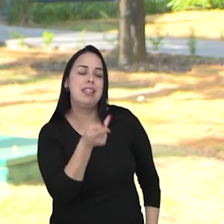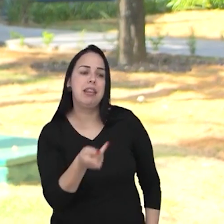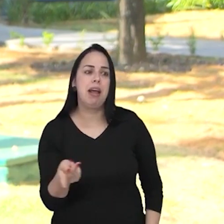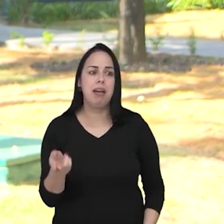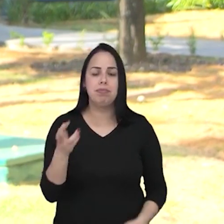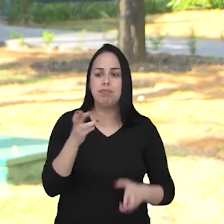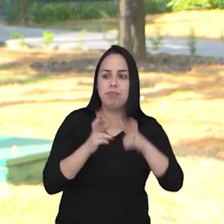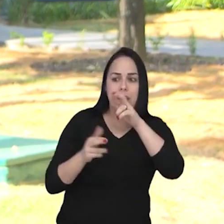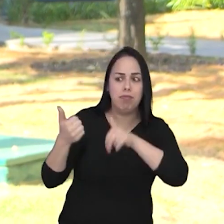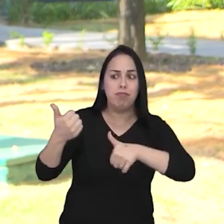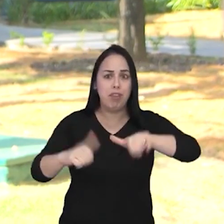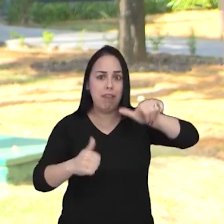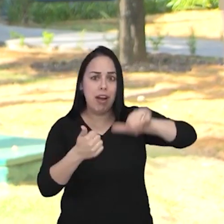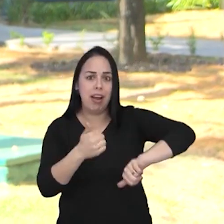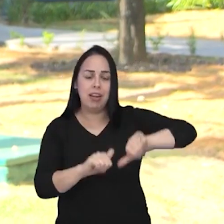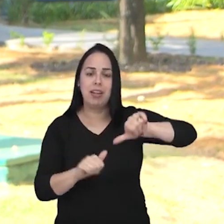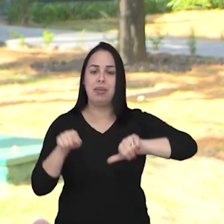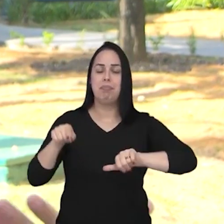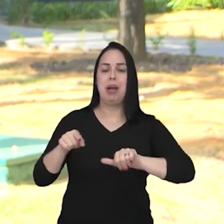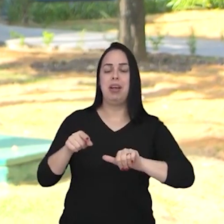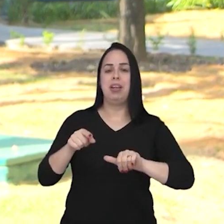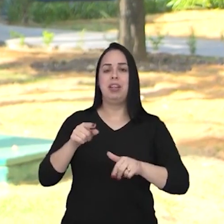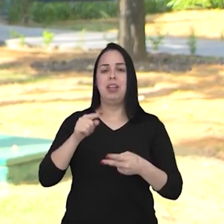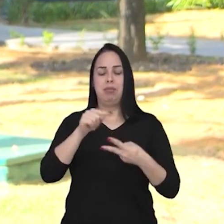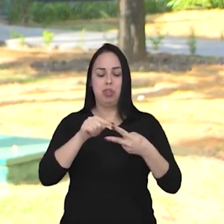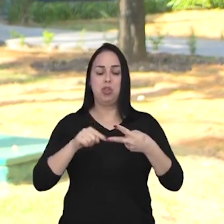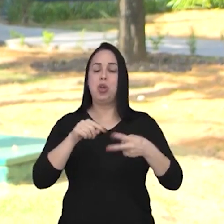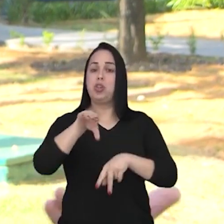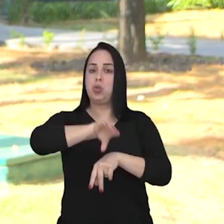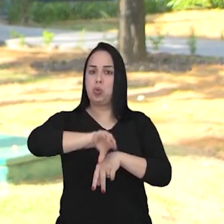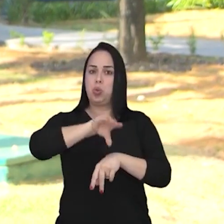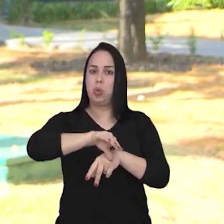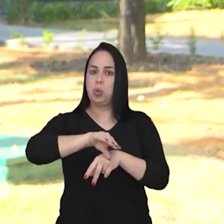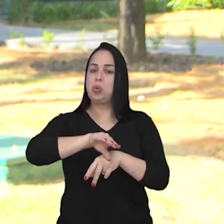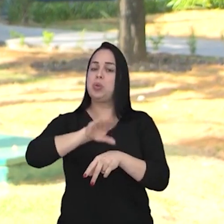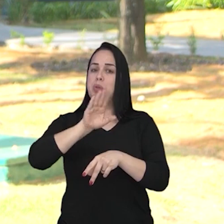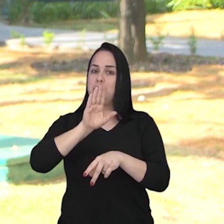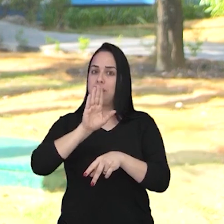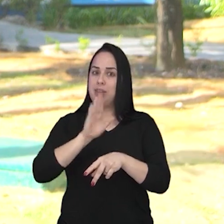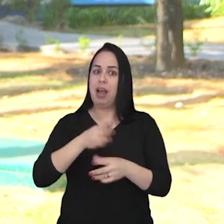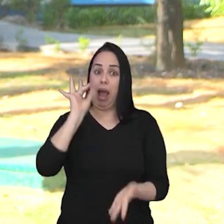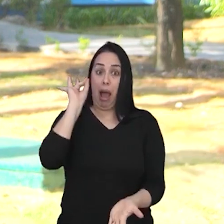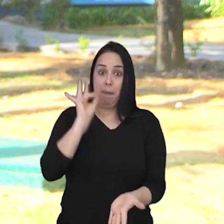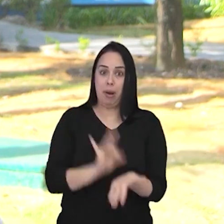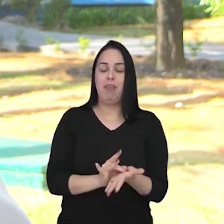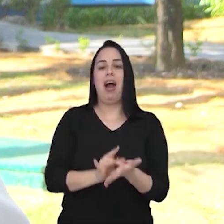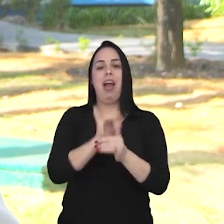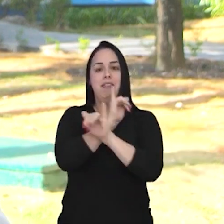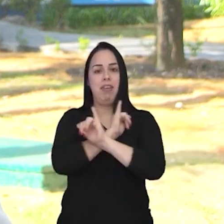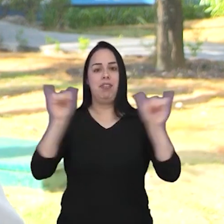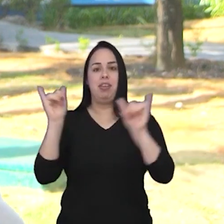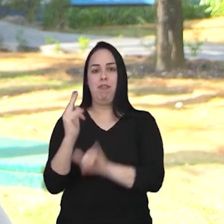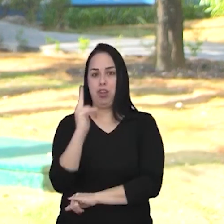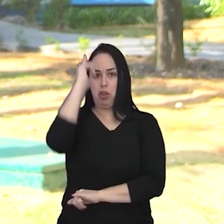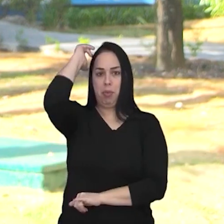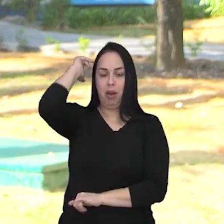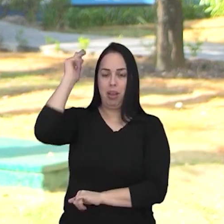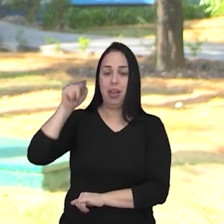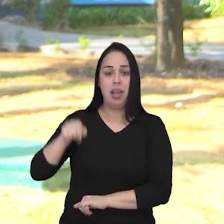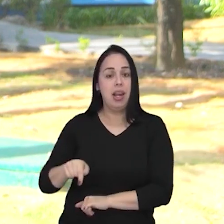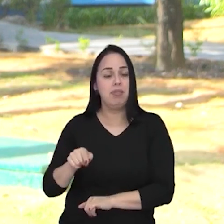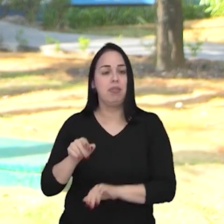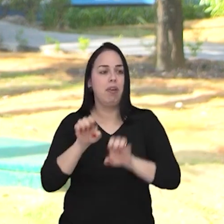pareceristas do MEC, do Ministério da Educação, para que homologuem os cursos e a gente já possa lançar o nosso vestibular. Então eles vão verificar toda a questão de